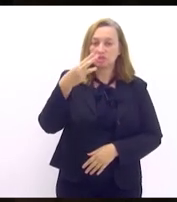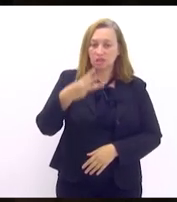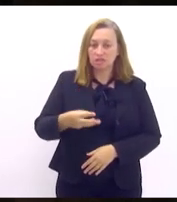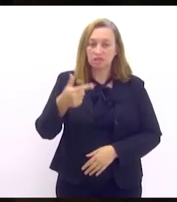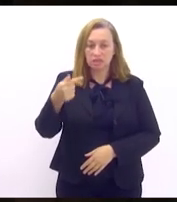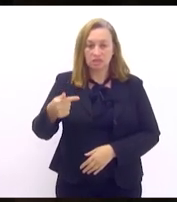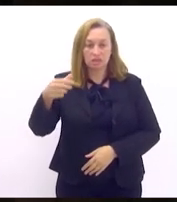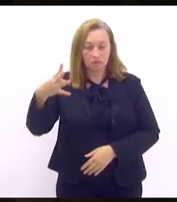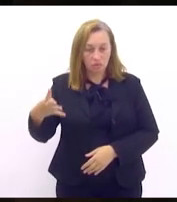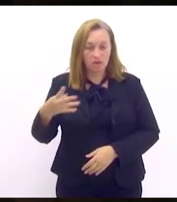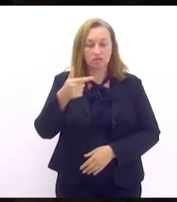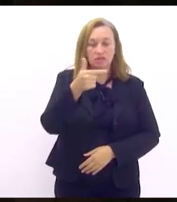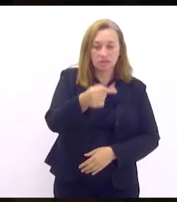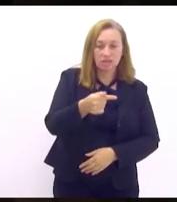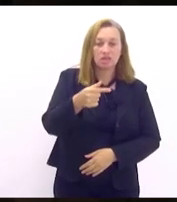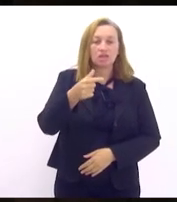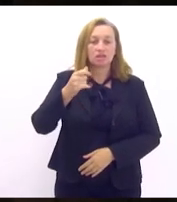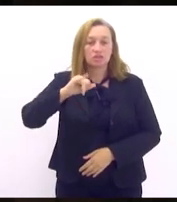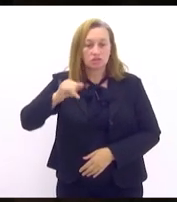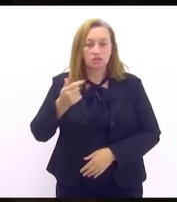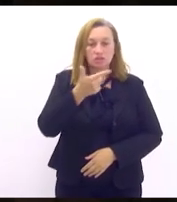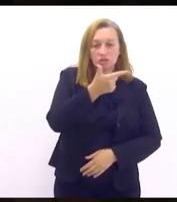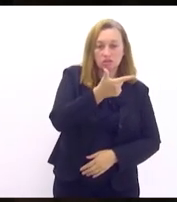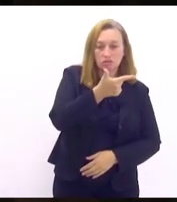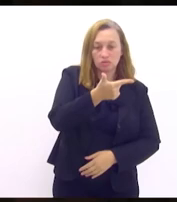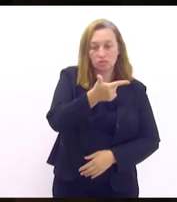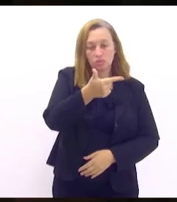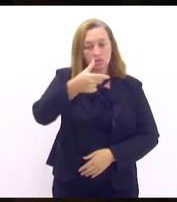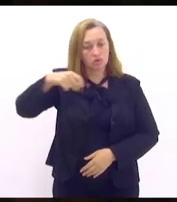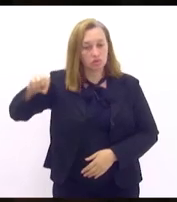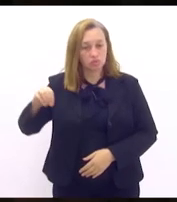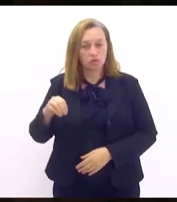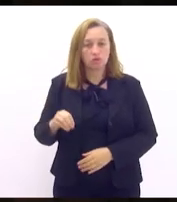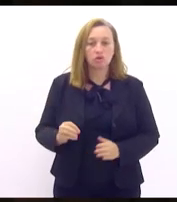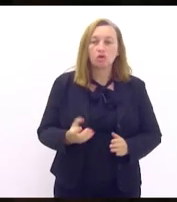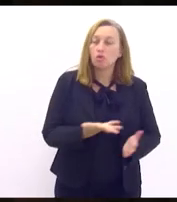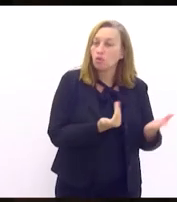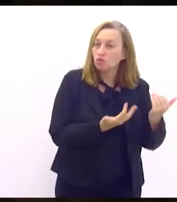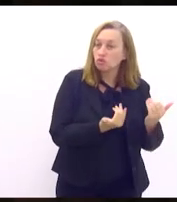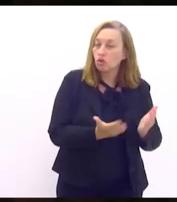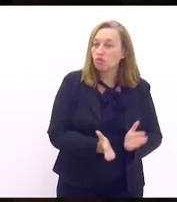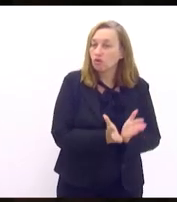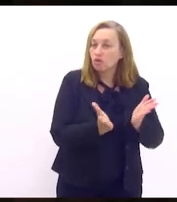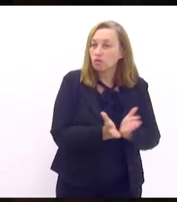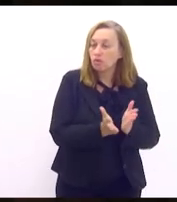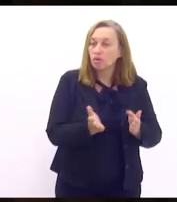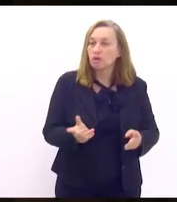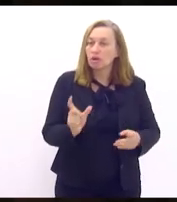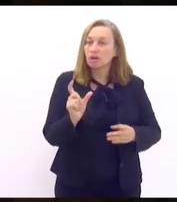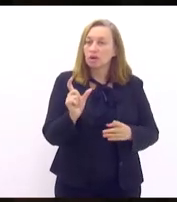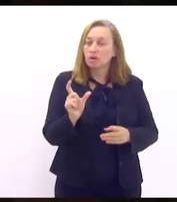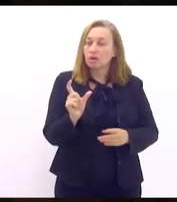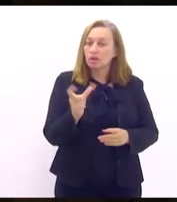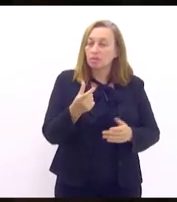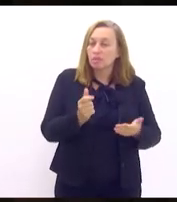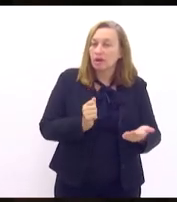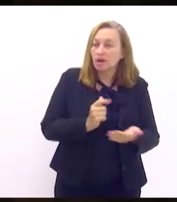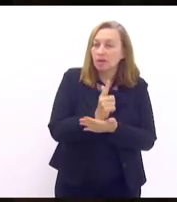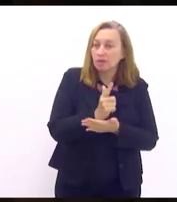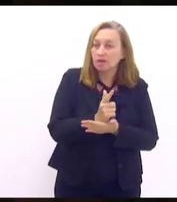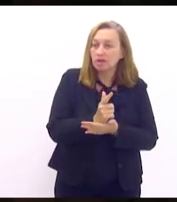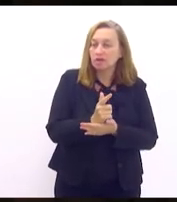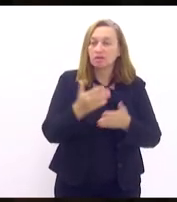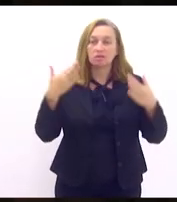de 7 de janeiro de 2000, para assegurar ao jovem de família de baixa renda a meia entrada nos eventos culturais, artísticos, esportivos